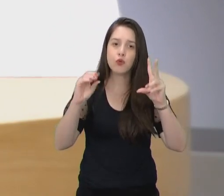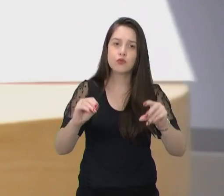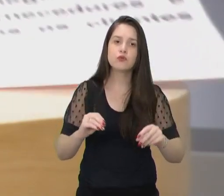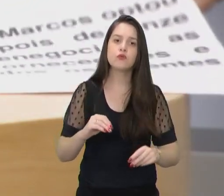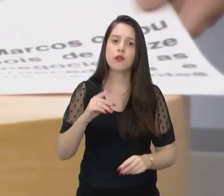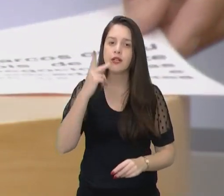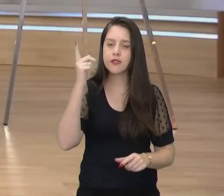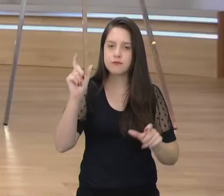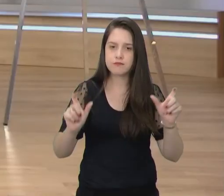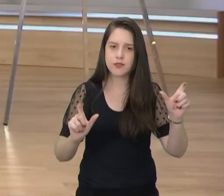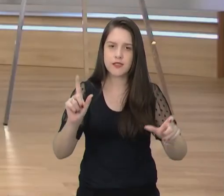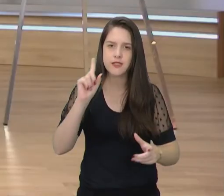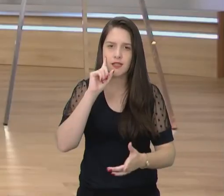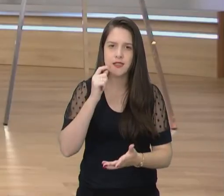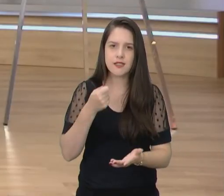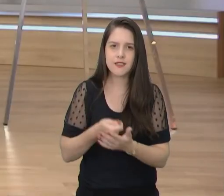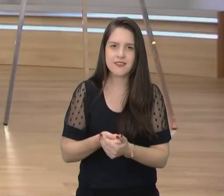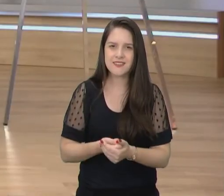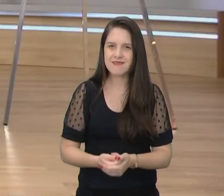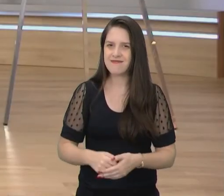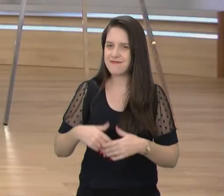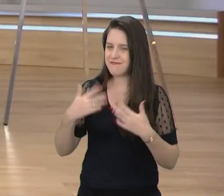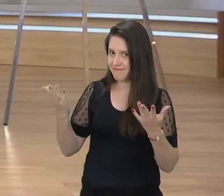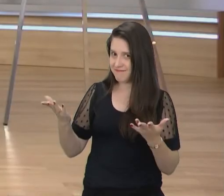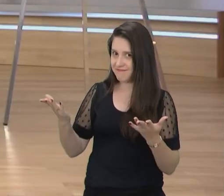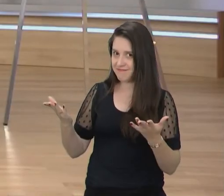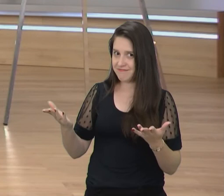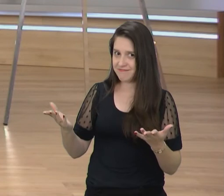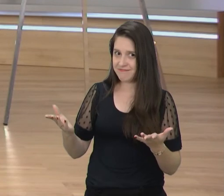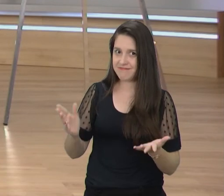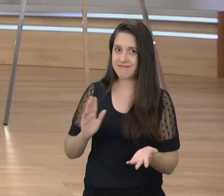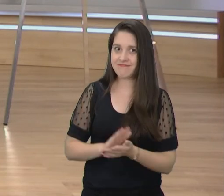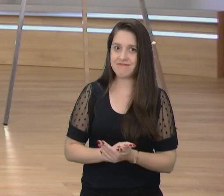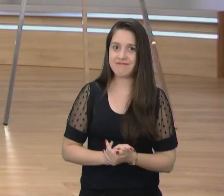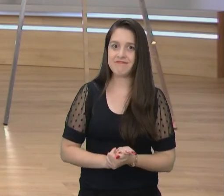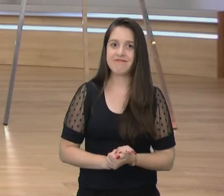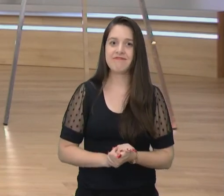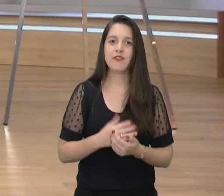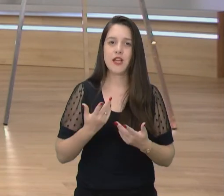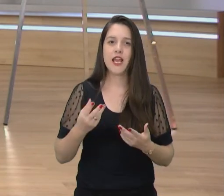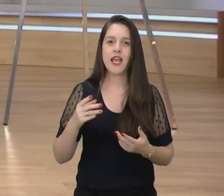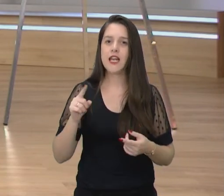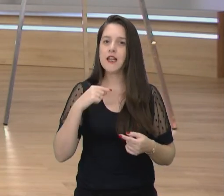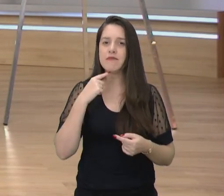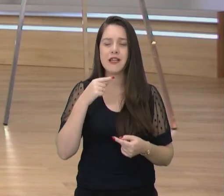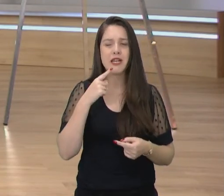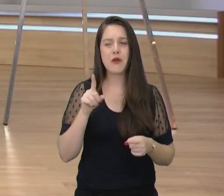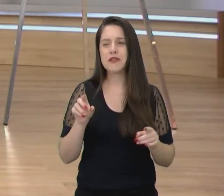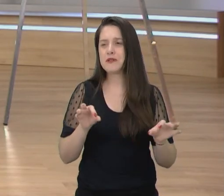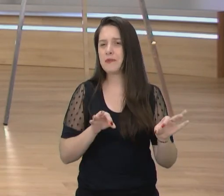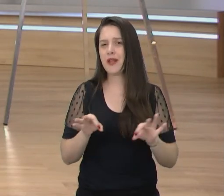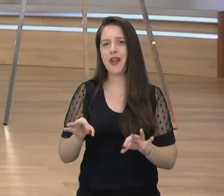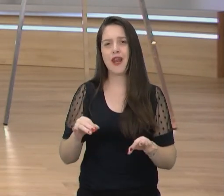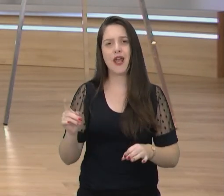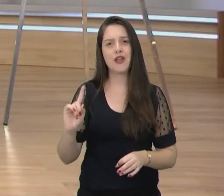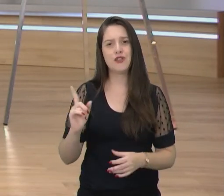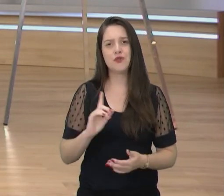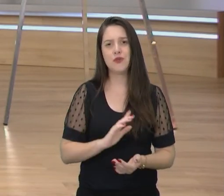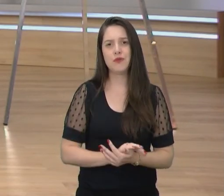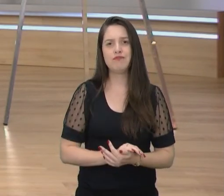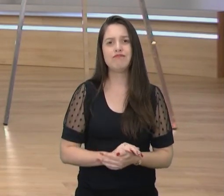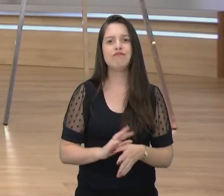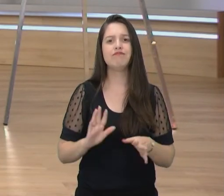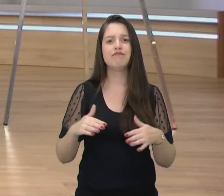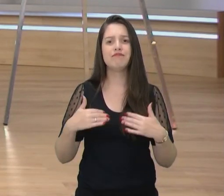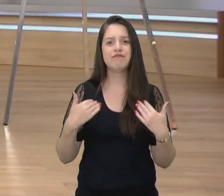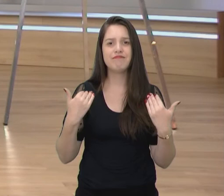clientes dessa decisão. Fala uma característica negativa do Marcos. Ele não se planejou. Ele não se planejou. Uma característica ruim